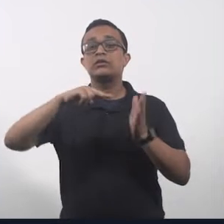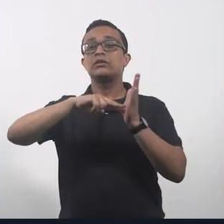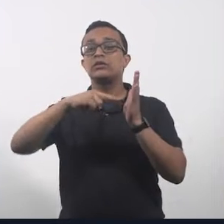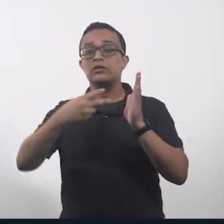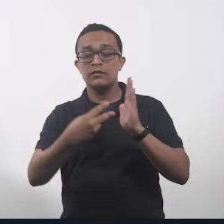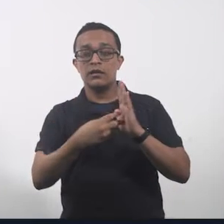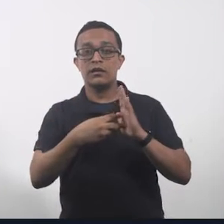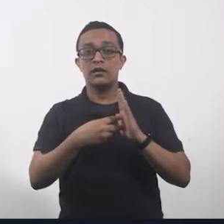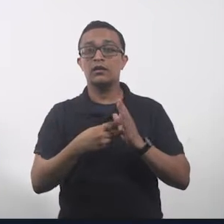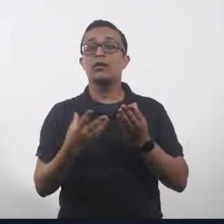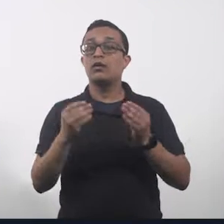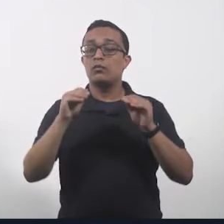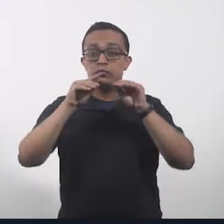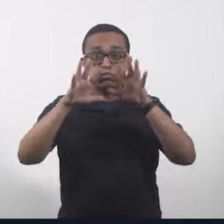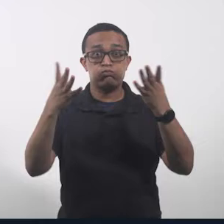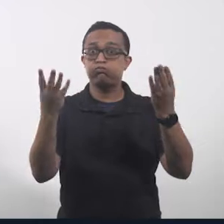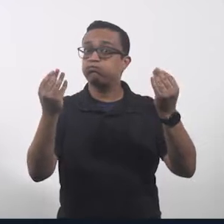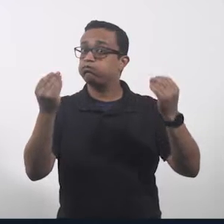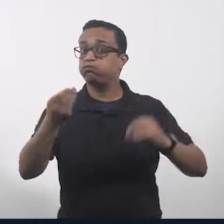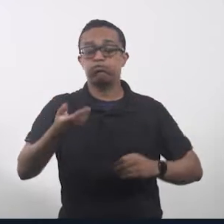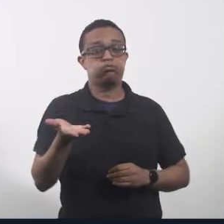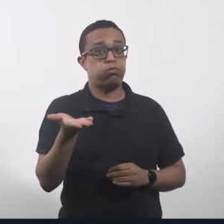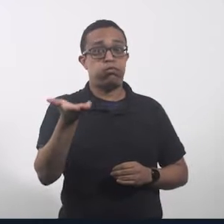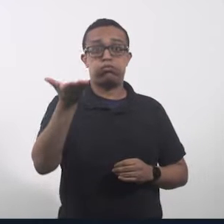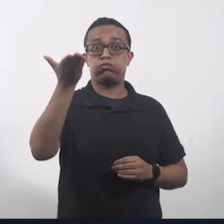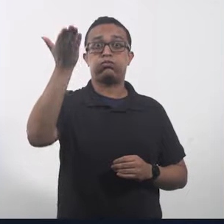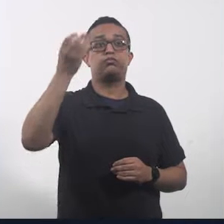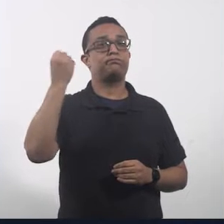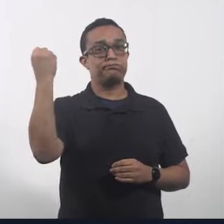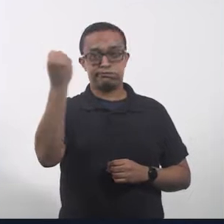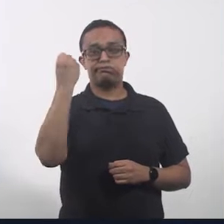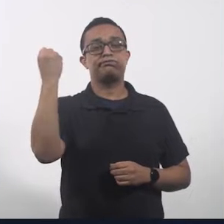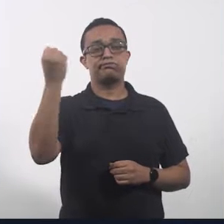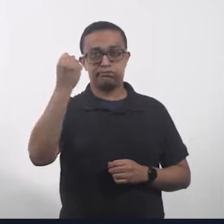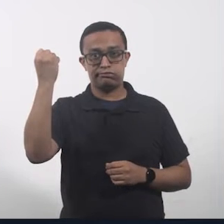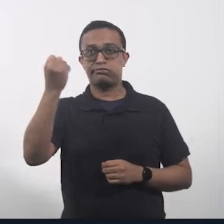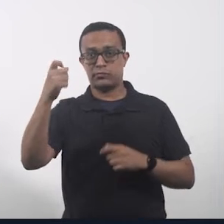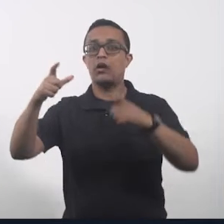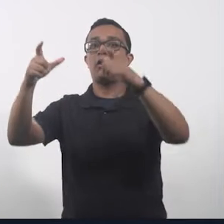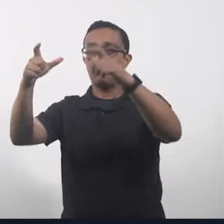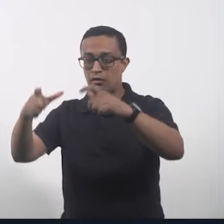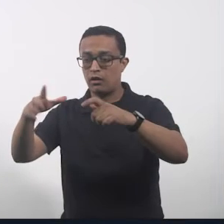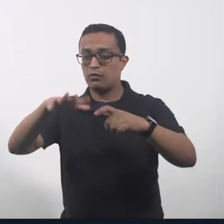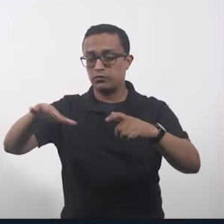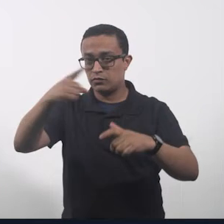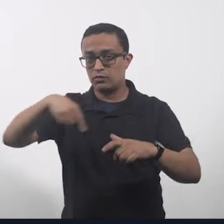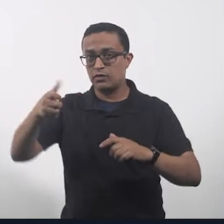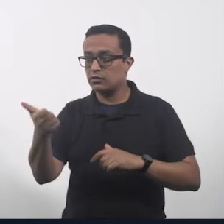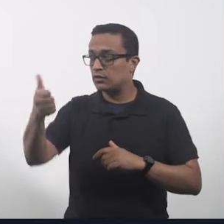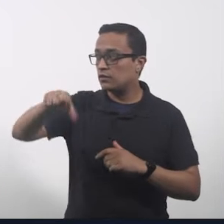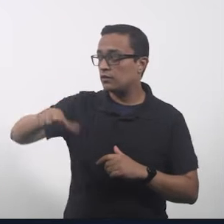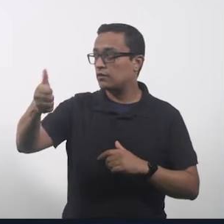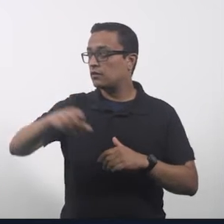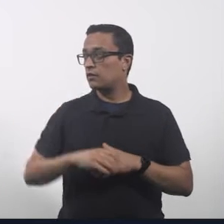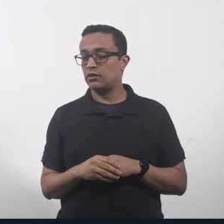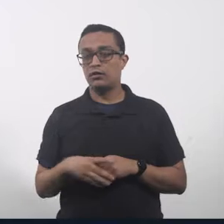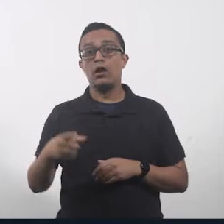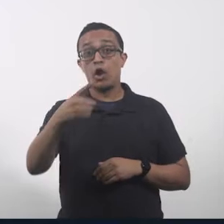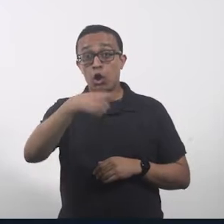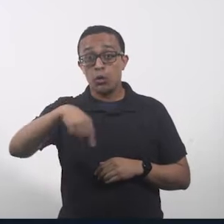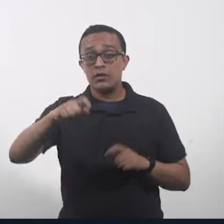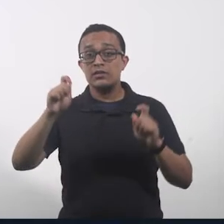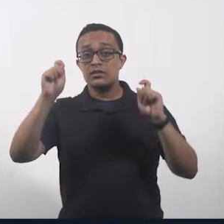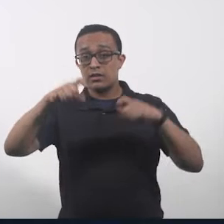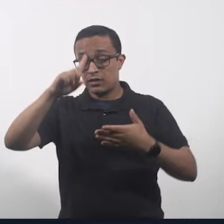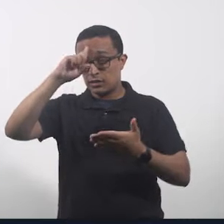uma incidência muito alta de casos no local em que nós estamos avaliando. Para que a gente consiga determinar